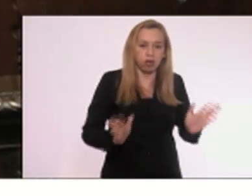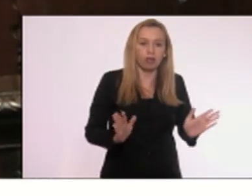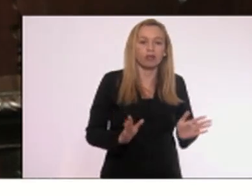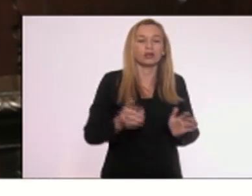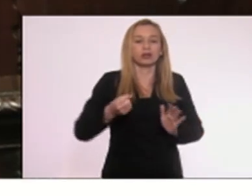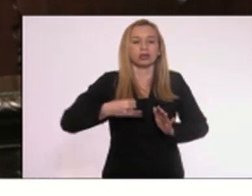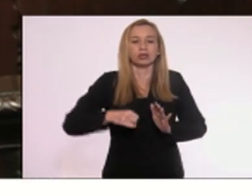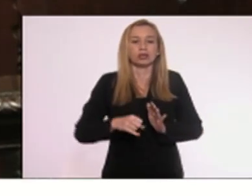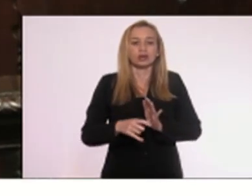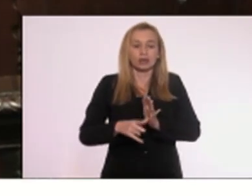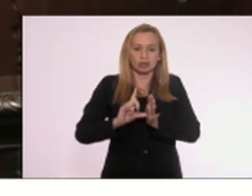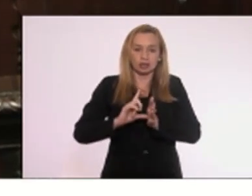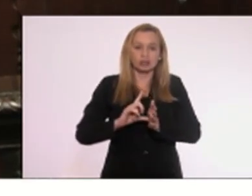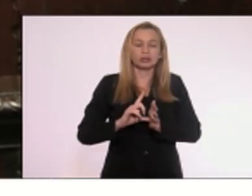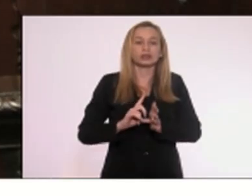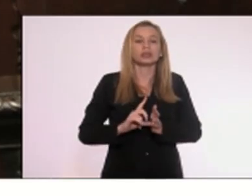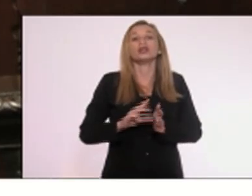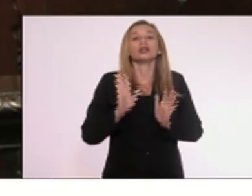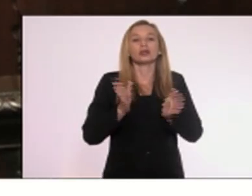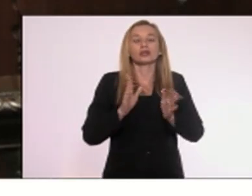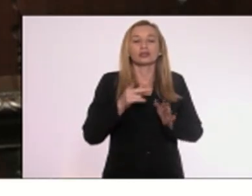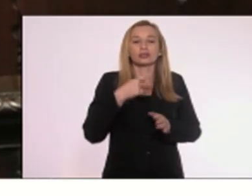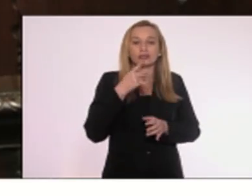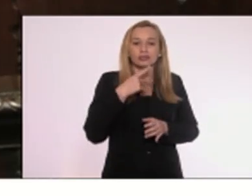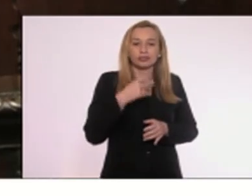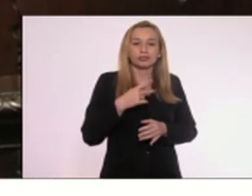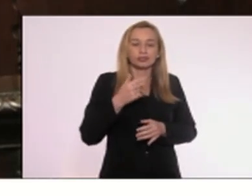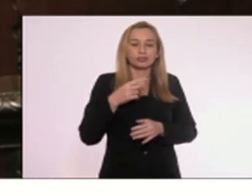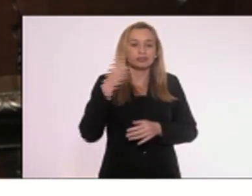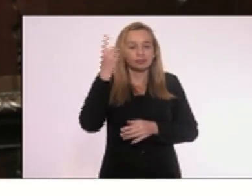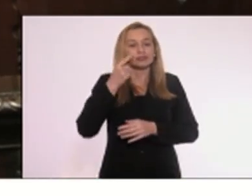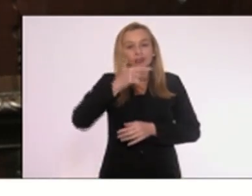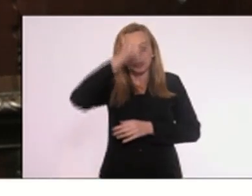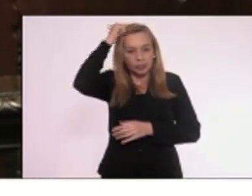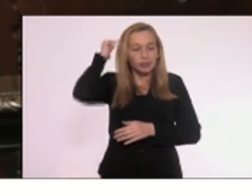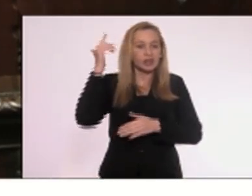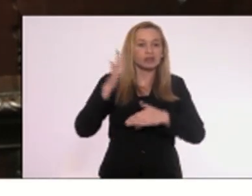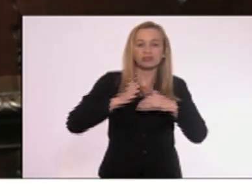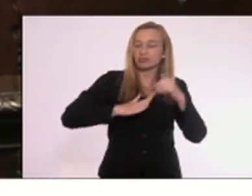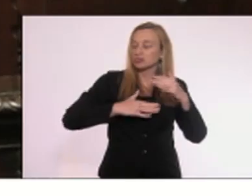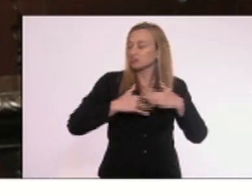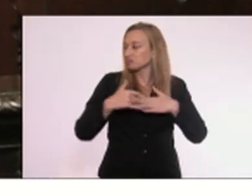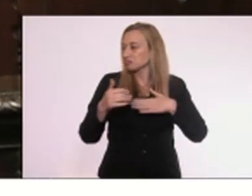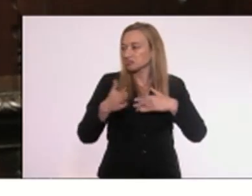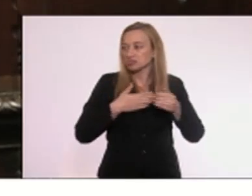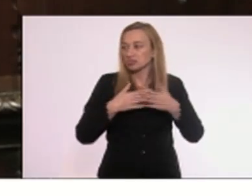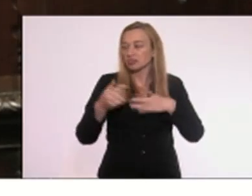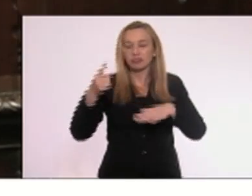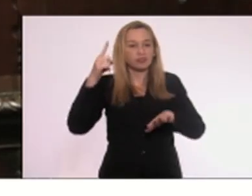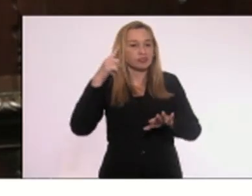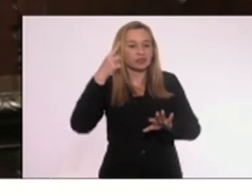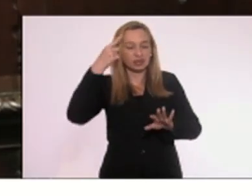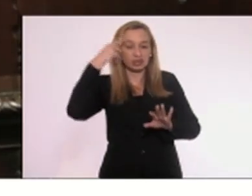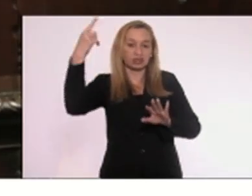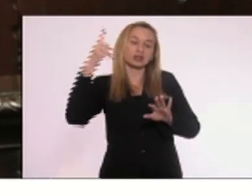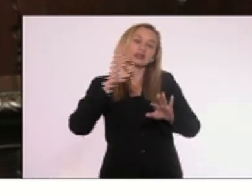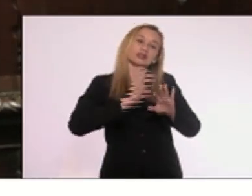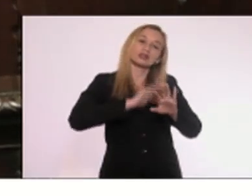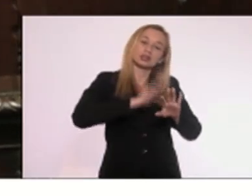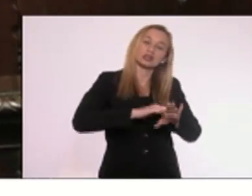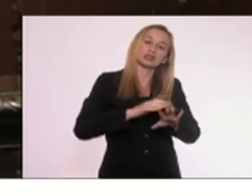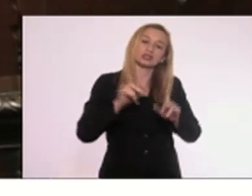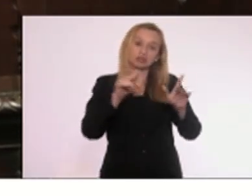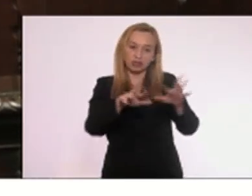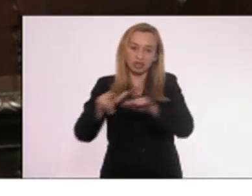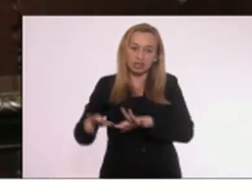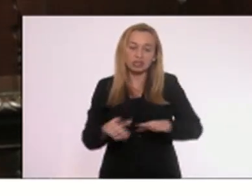elogiar aqui as palavras do deputado Luiz Paulo, que, independente das diferenças ideológicas que muitas vezes surgem aqui nesse